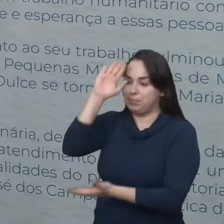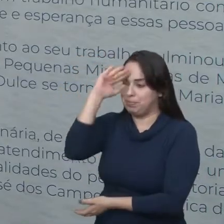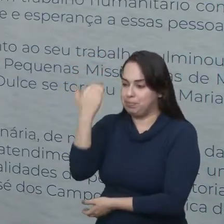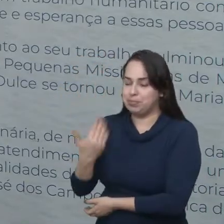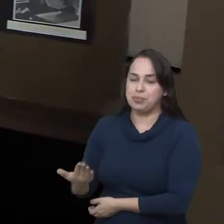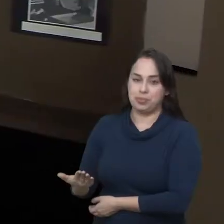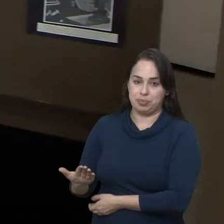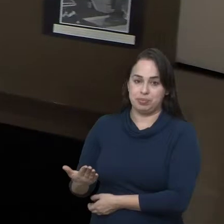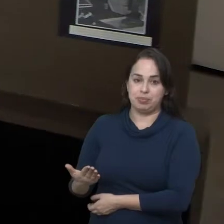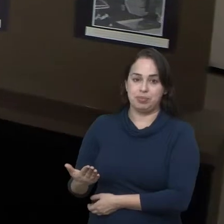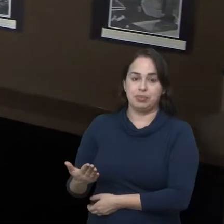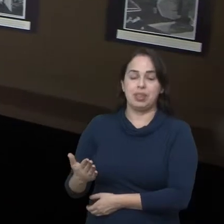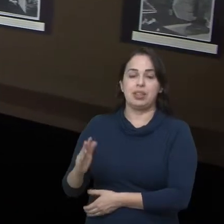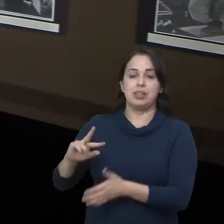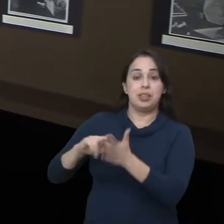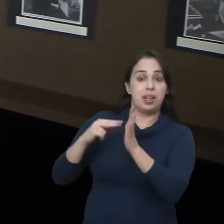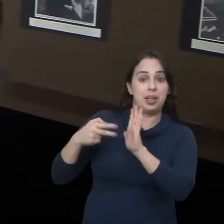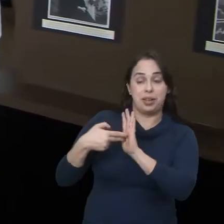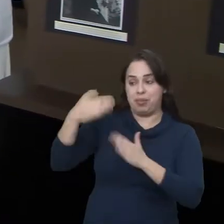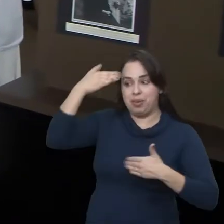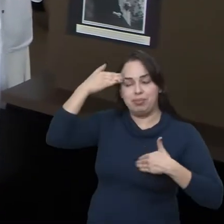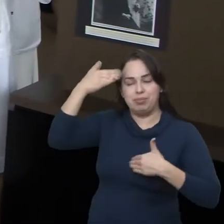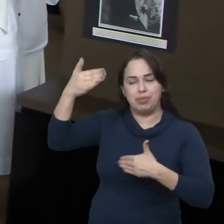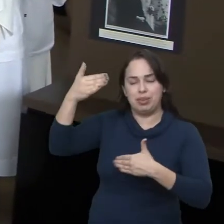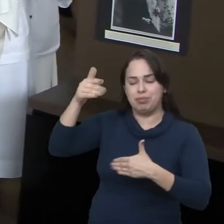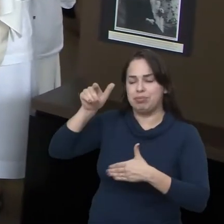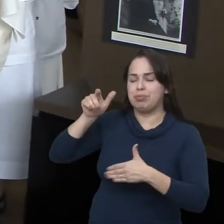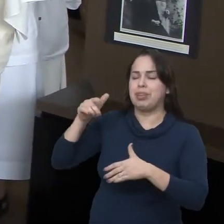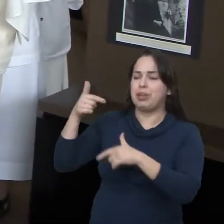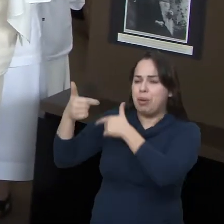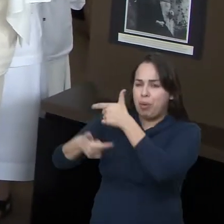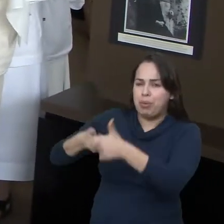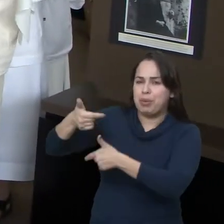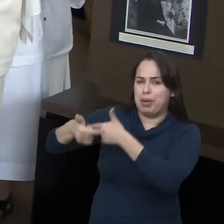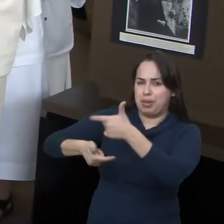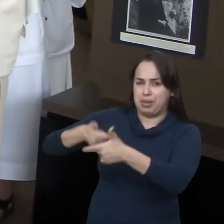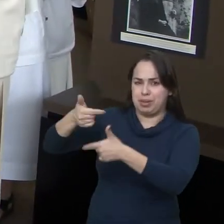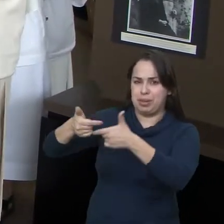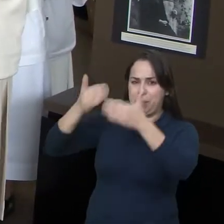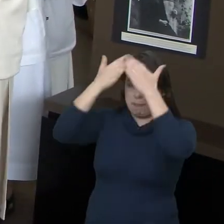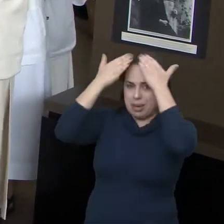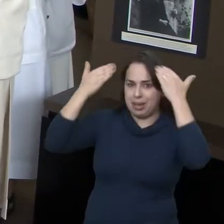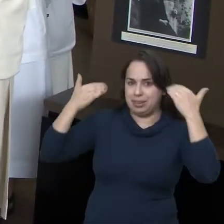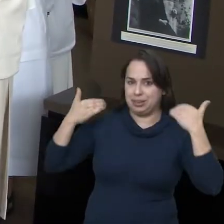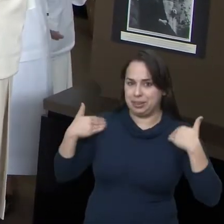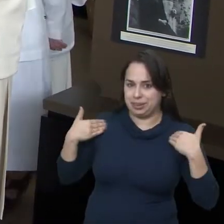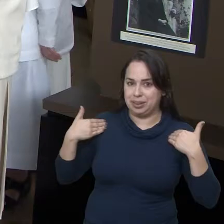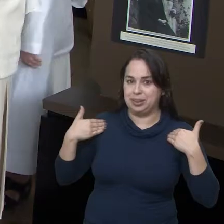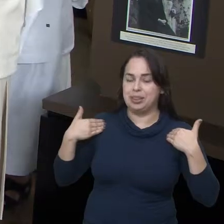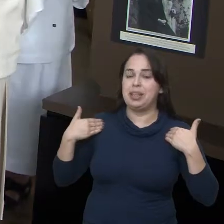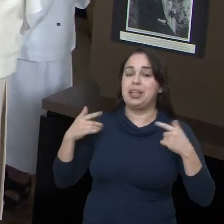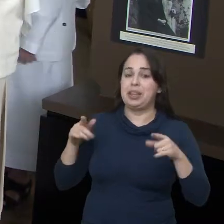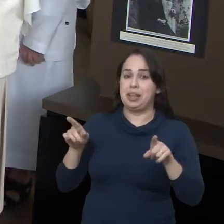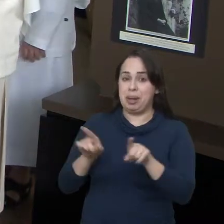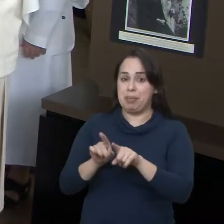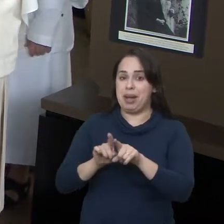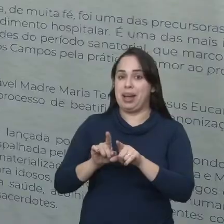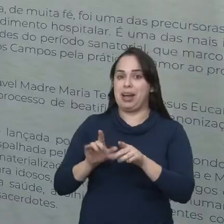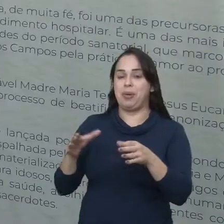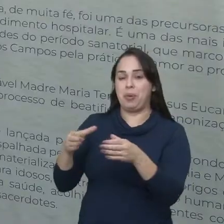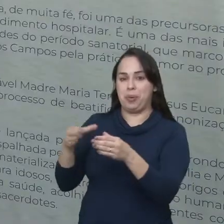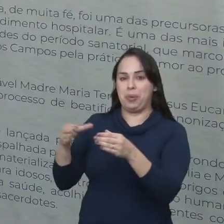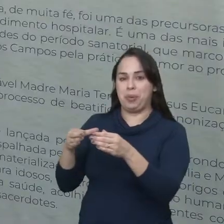ao Instituto, forma de agradecer todo o trabalho realizado pelas Madre Maria Teresa e as pequenas